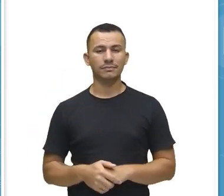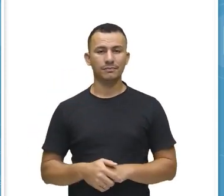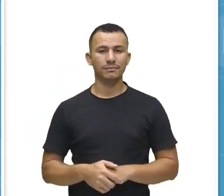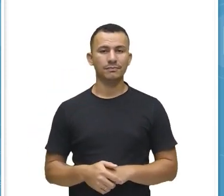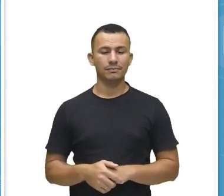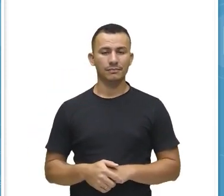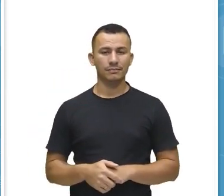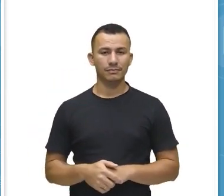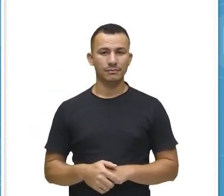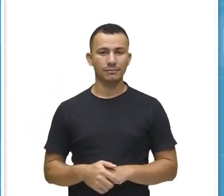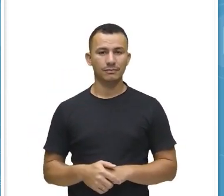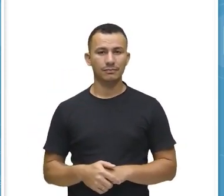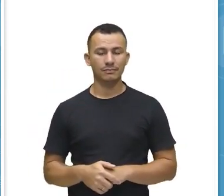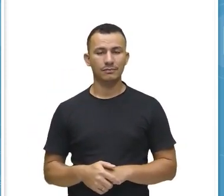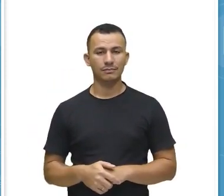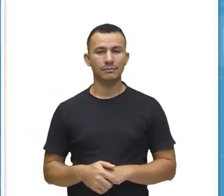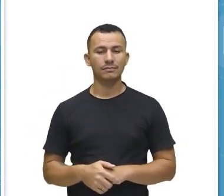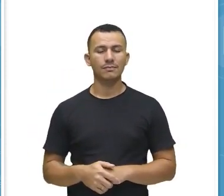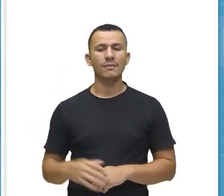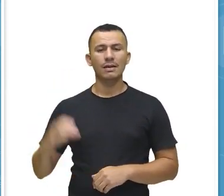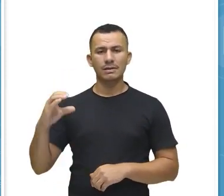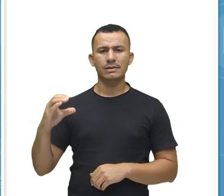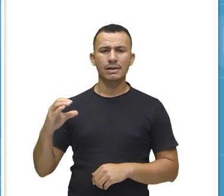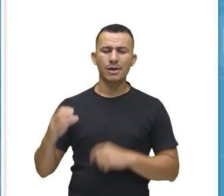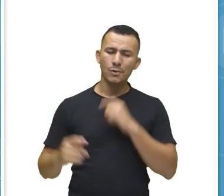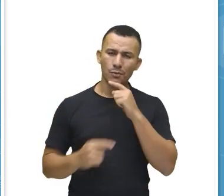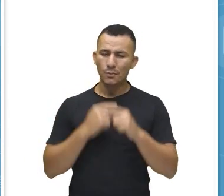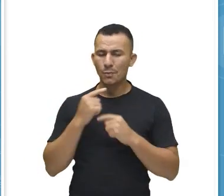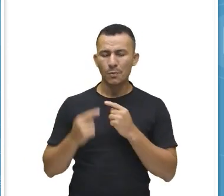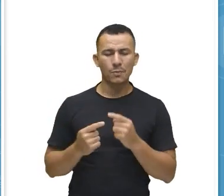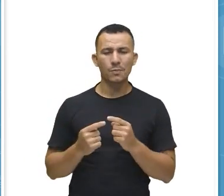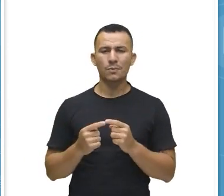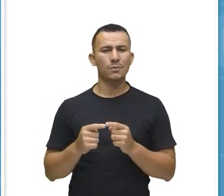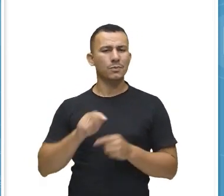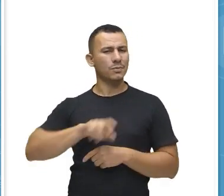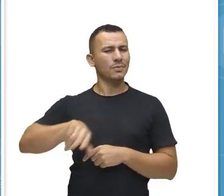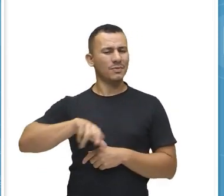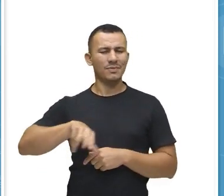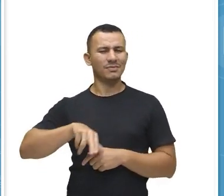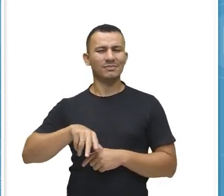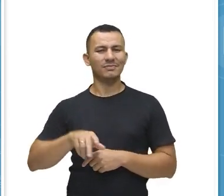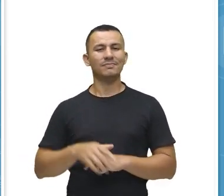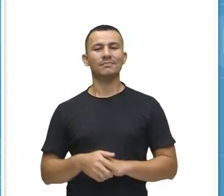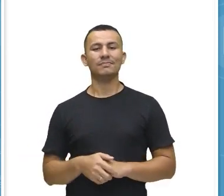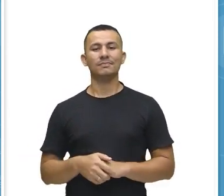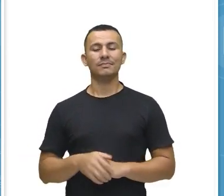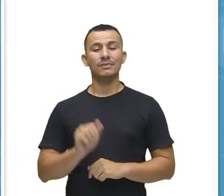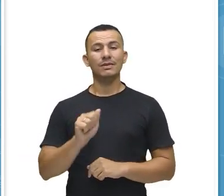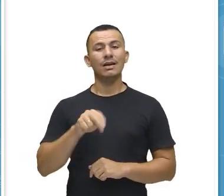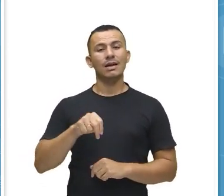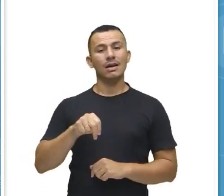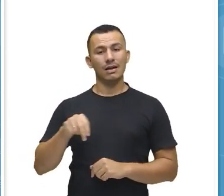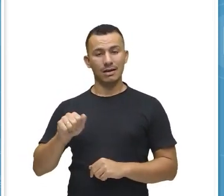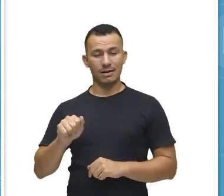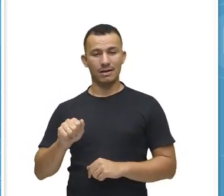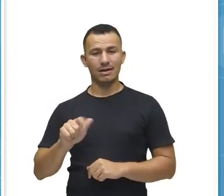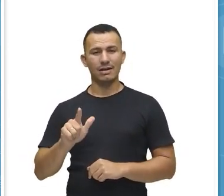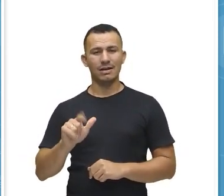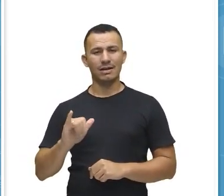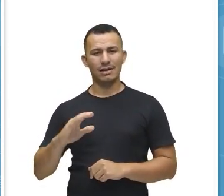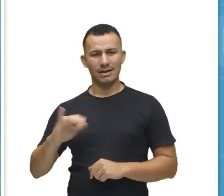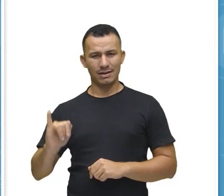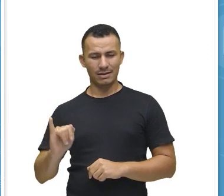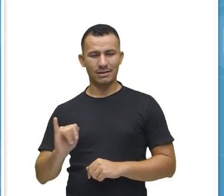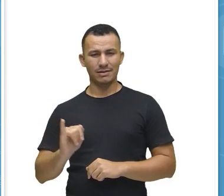de... com dúvida, que nada, olha só o texto que fez a Ana, é? Analice, creio que seja eu, né? Por isso que é